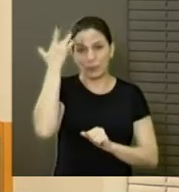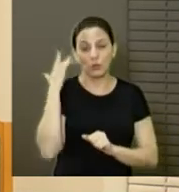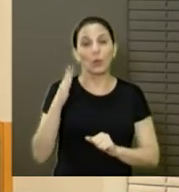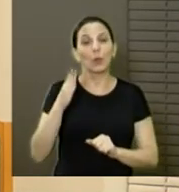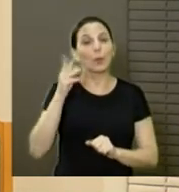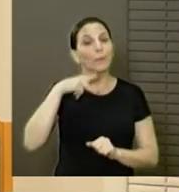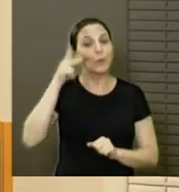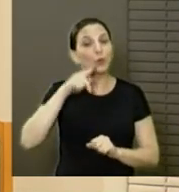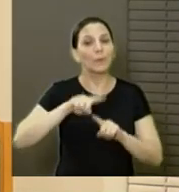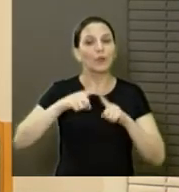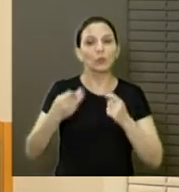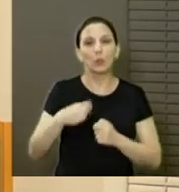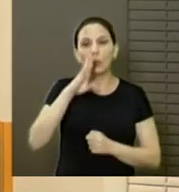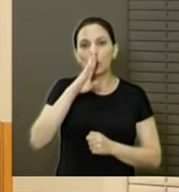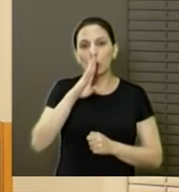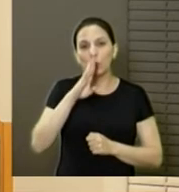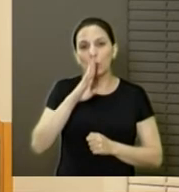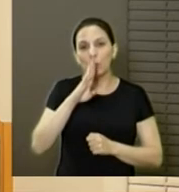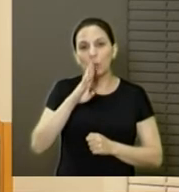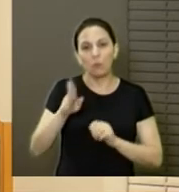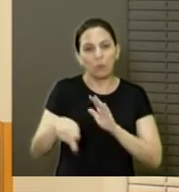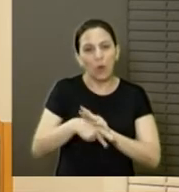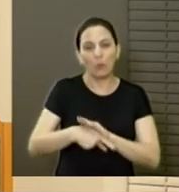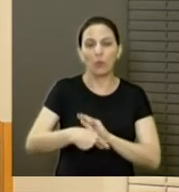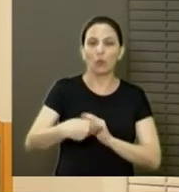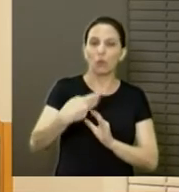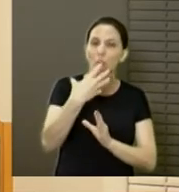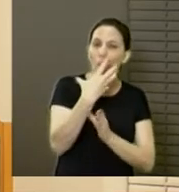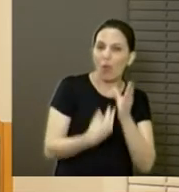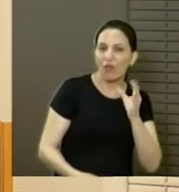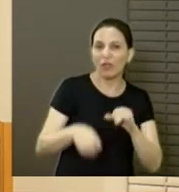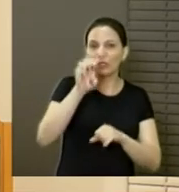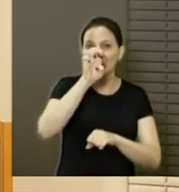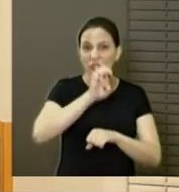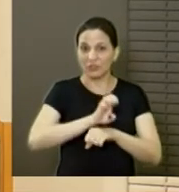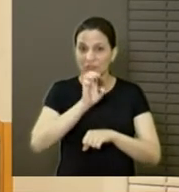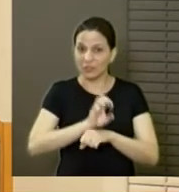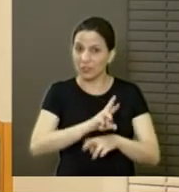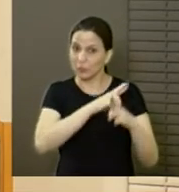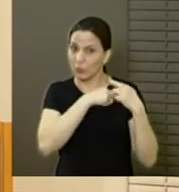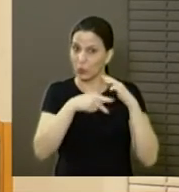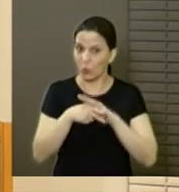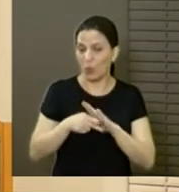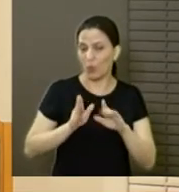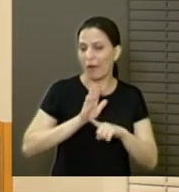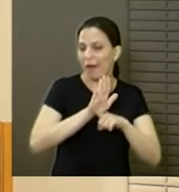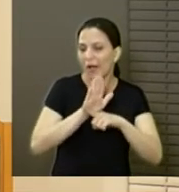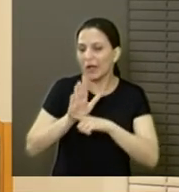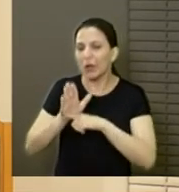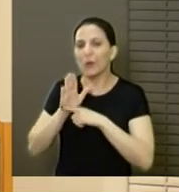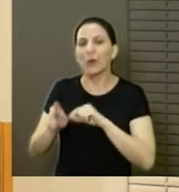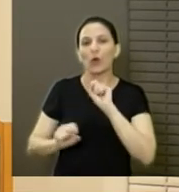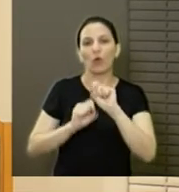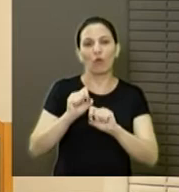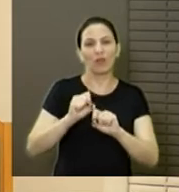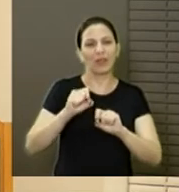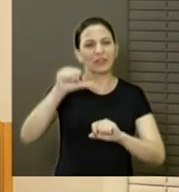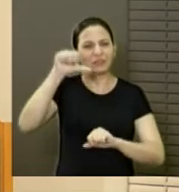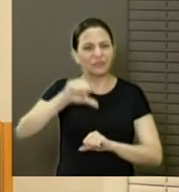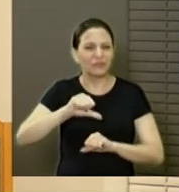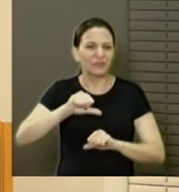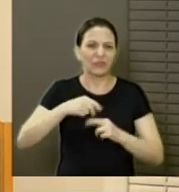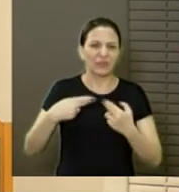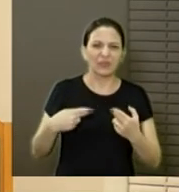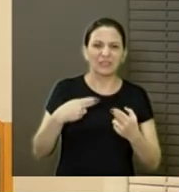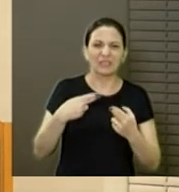da política, mas do próprio modelo de Estado, que assumiria cada vez mais a função de prestador de serviço, em detrimento da